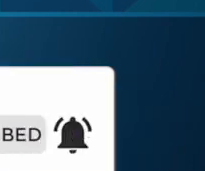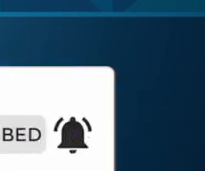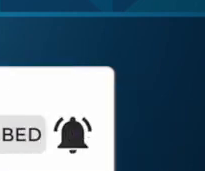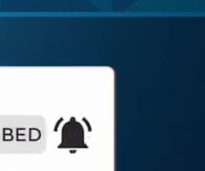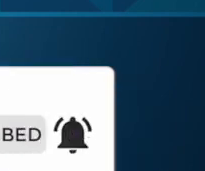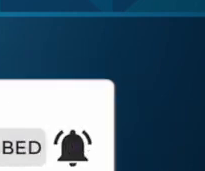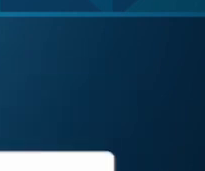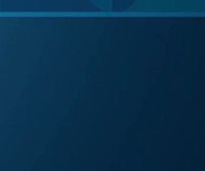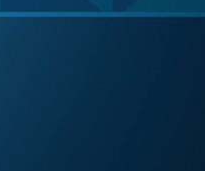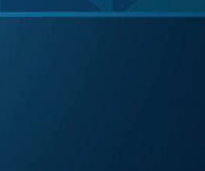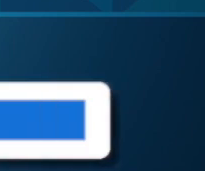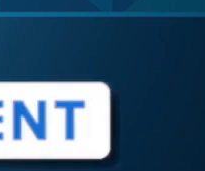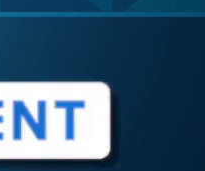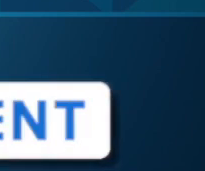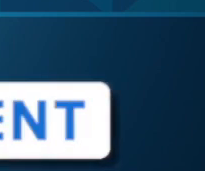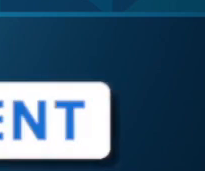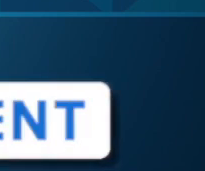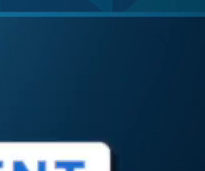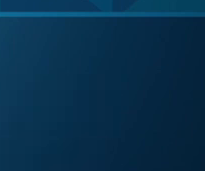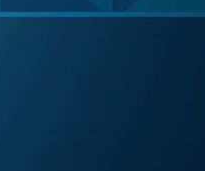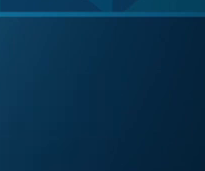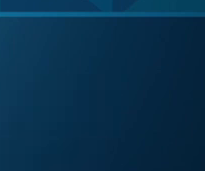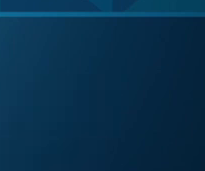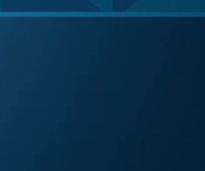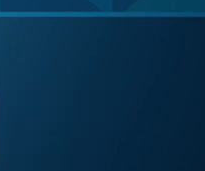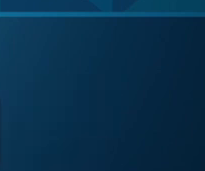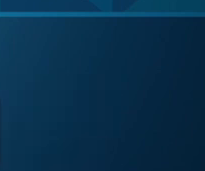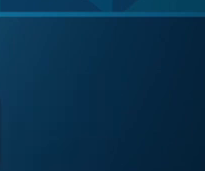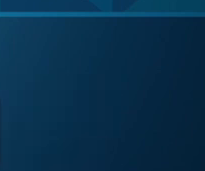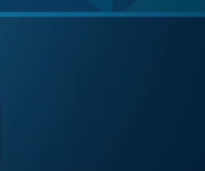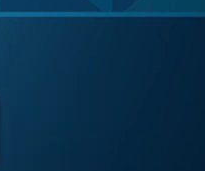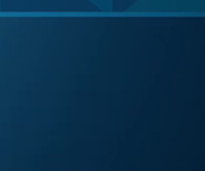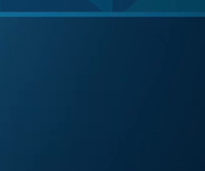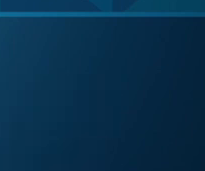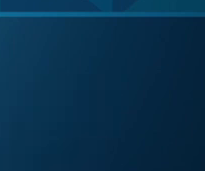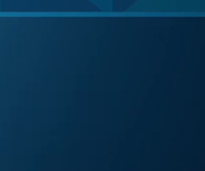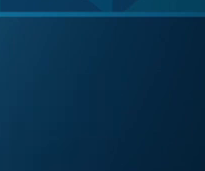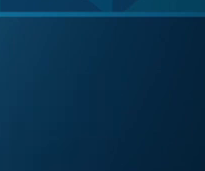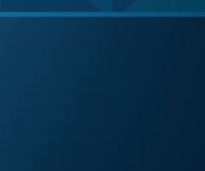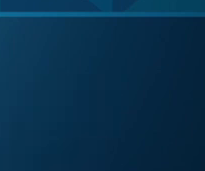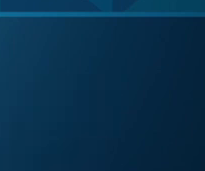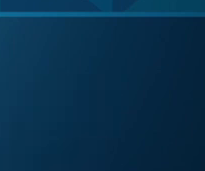botão notificação. Fó comentário, não faz tutan, vá mídia social, Siracelec.